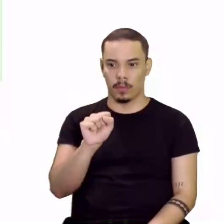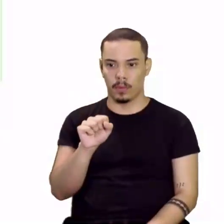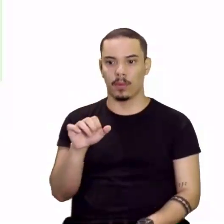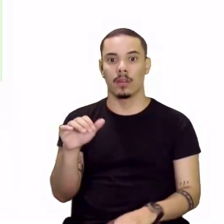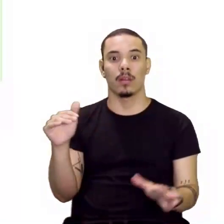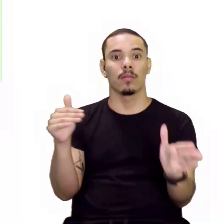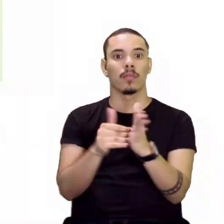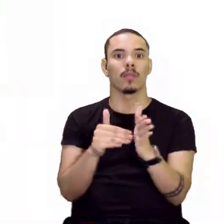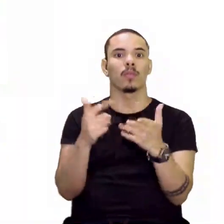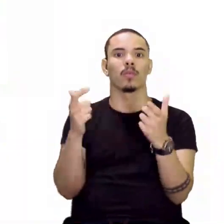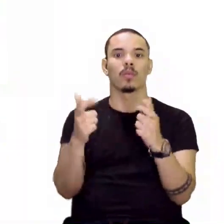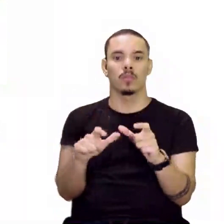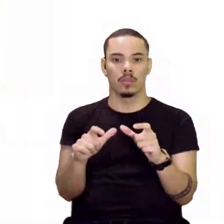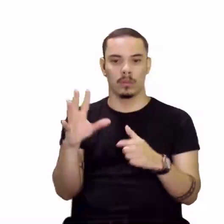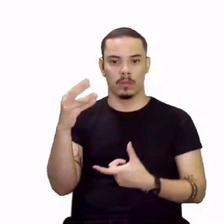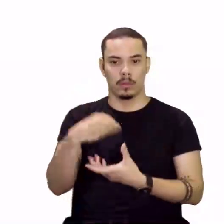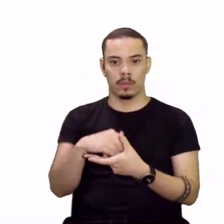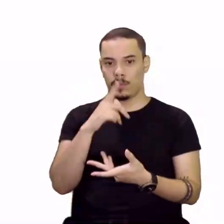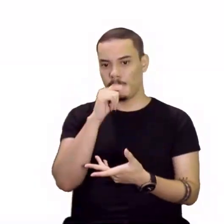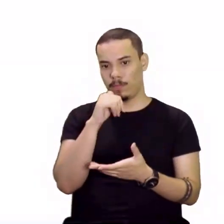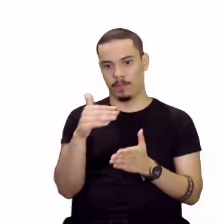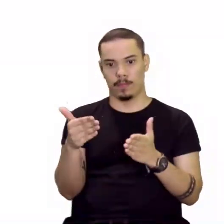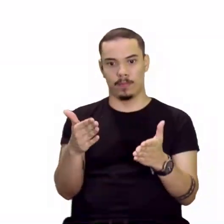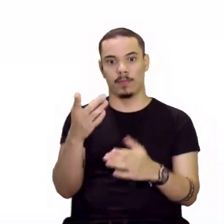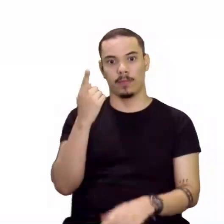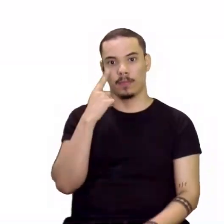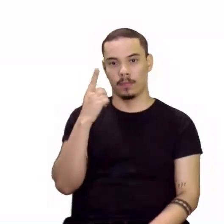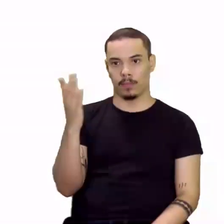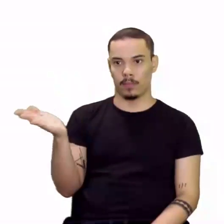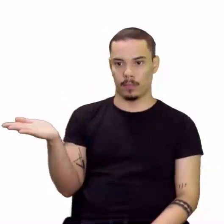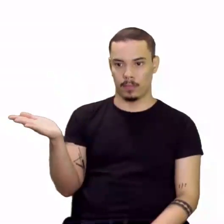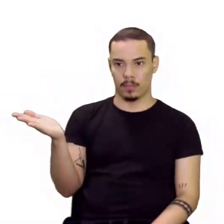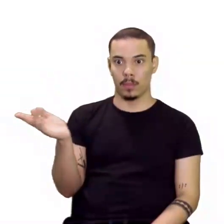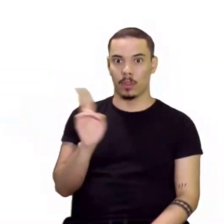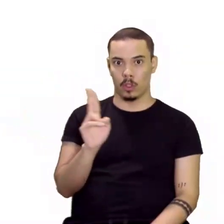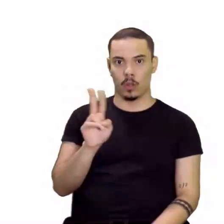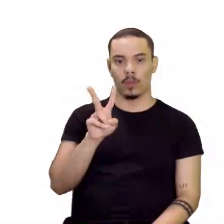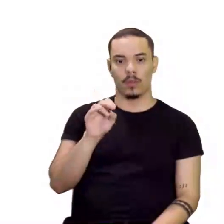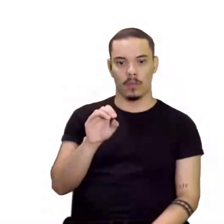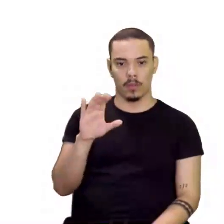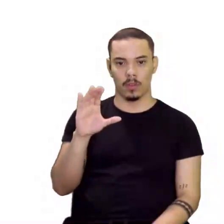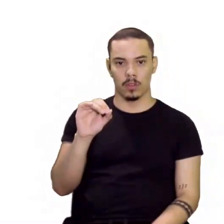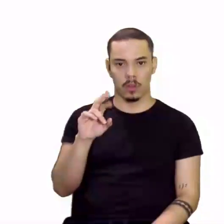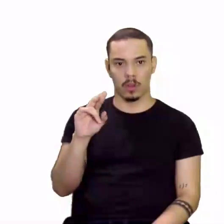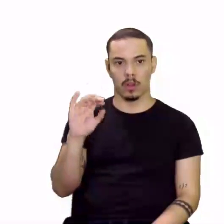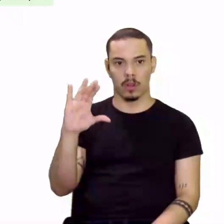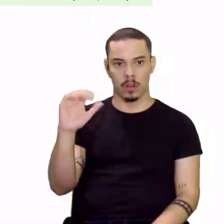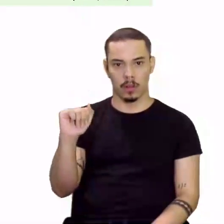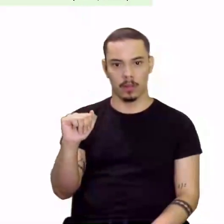parar onde? Dentro dos rios. Olha aí essa vossoroca. Grandes